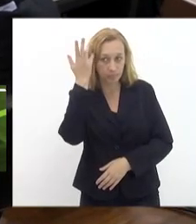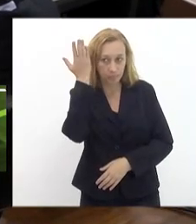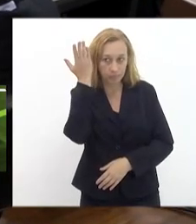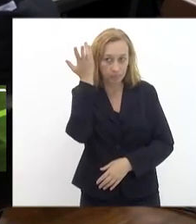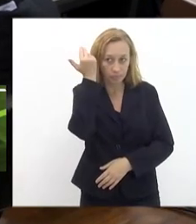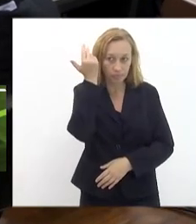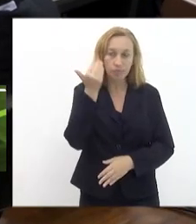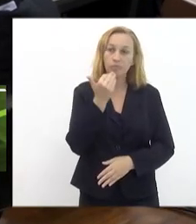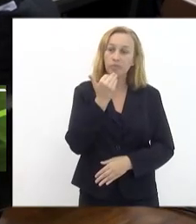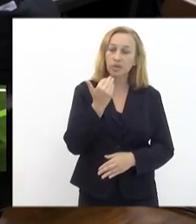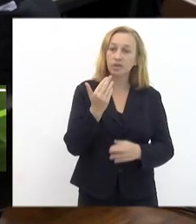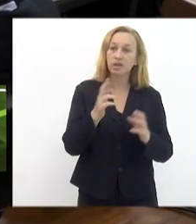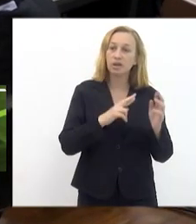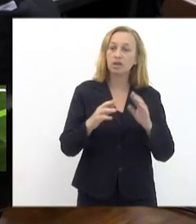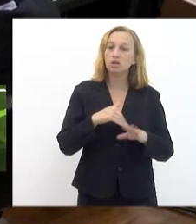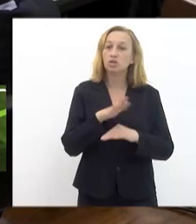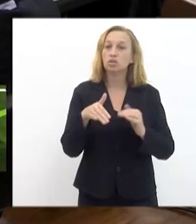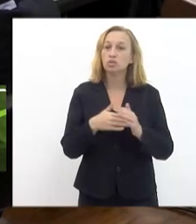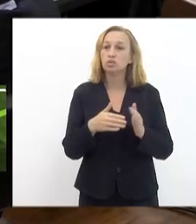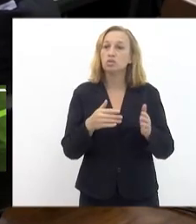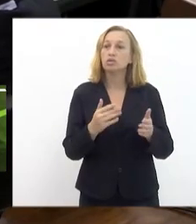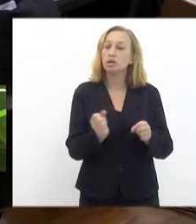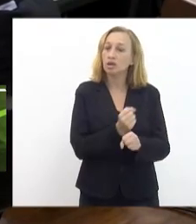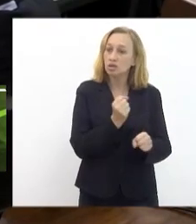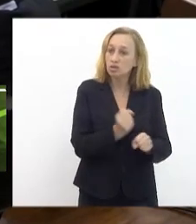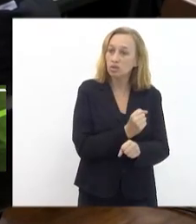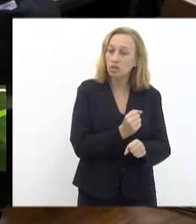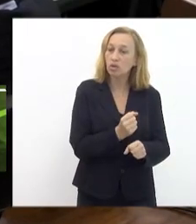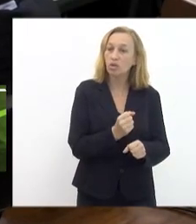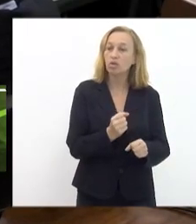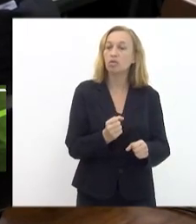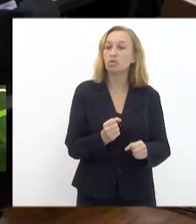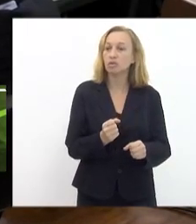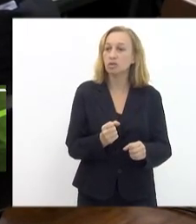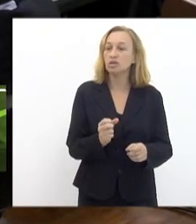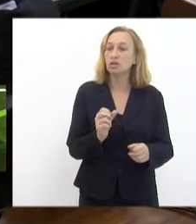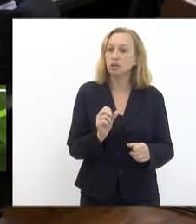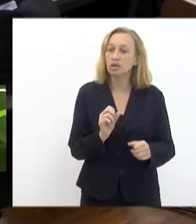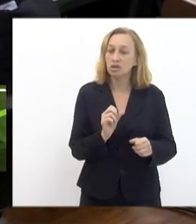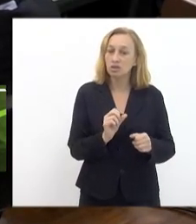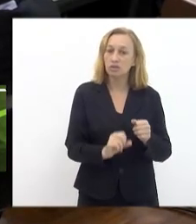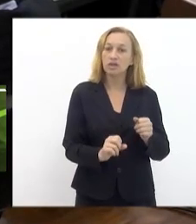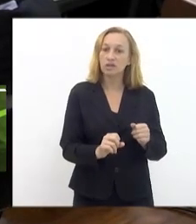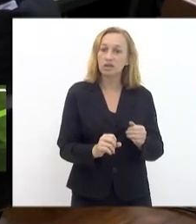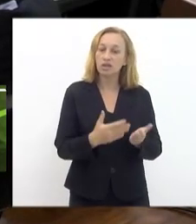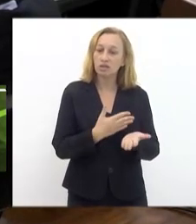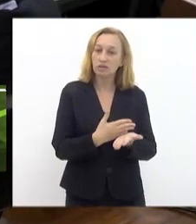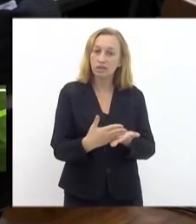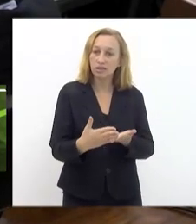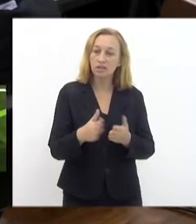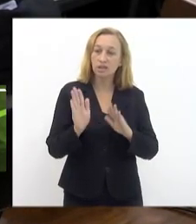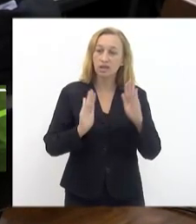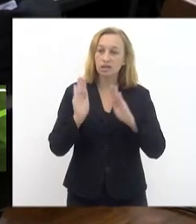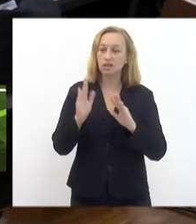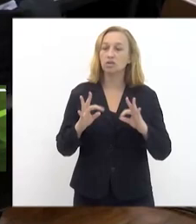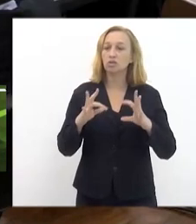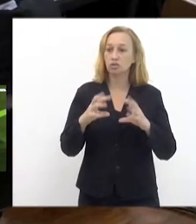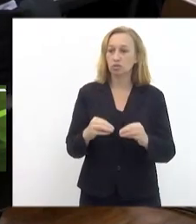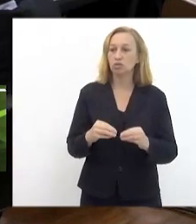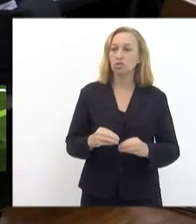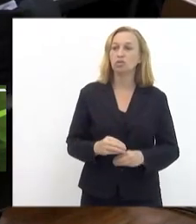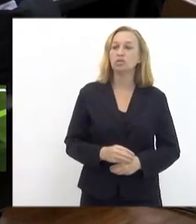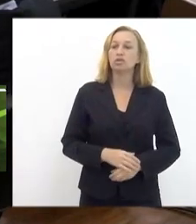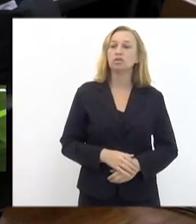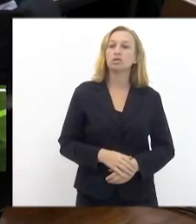relação de todas as obras que estão sendo licitados em RDC em concorrência tomada de preço exatamente na Ótica